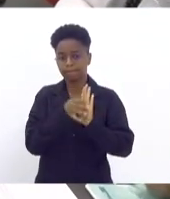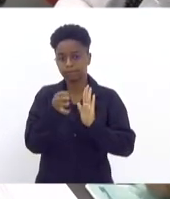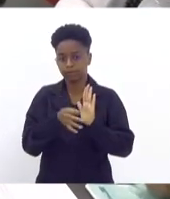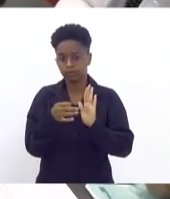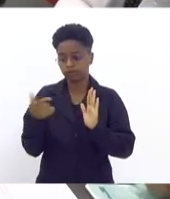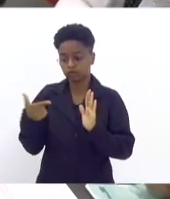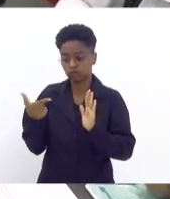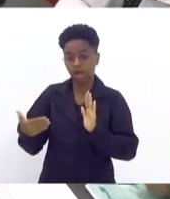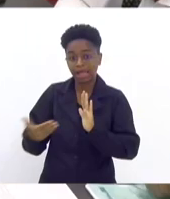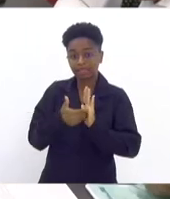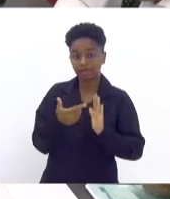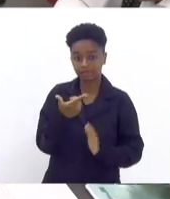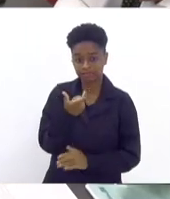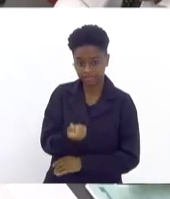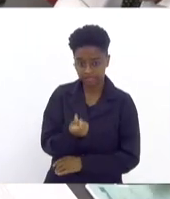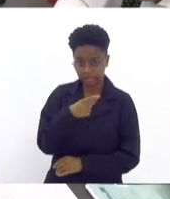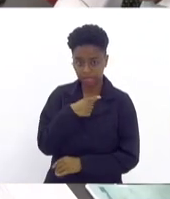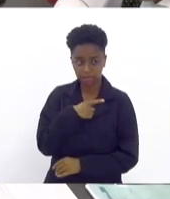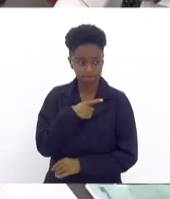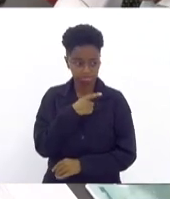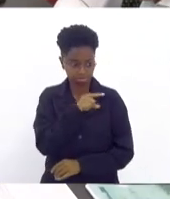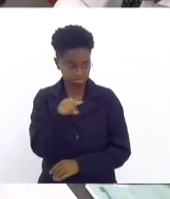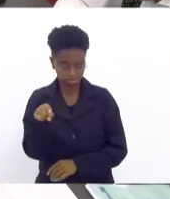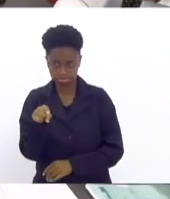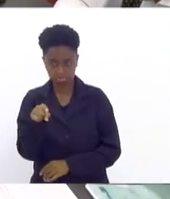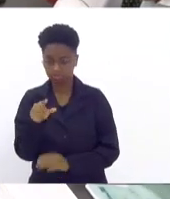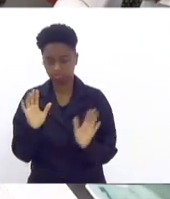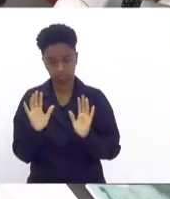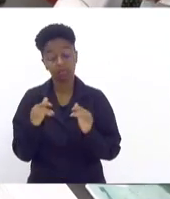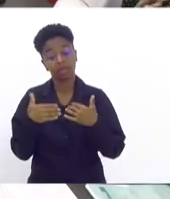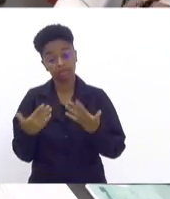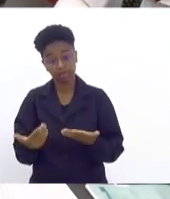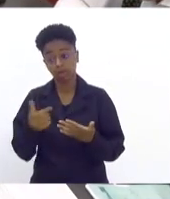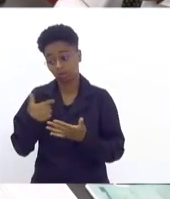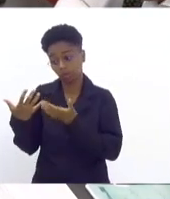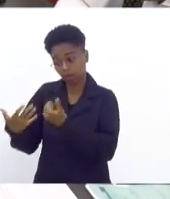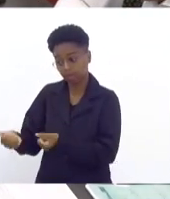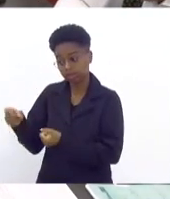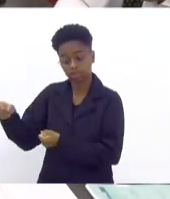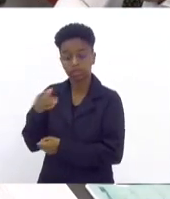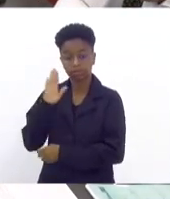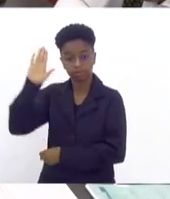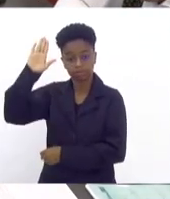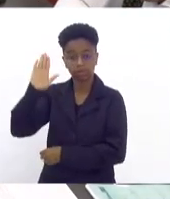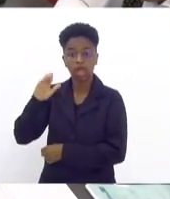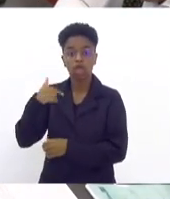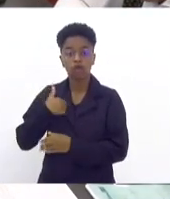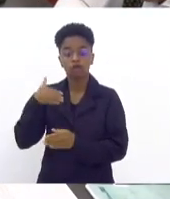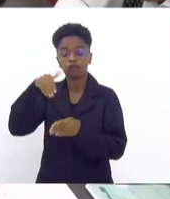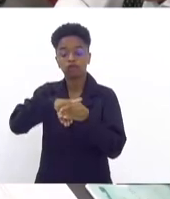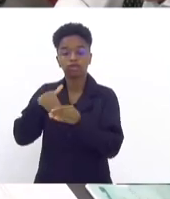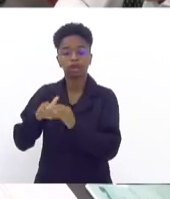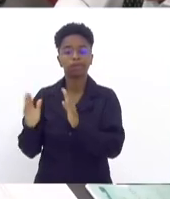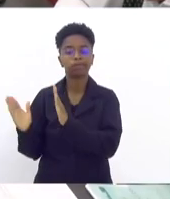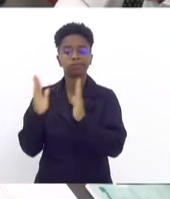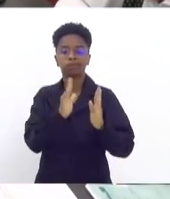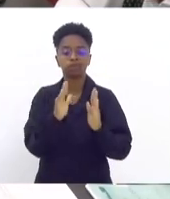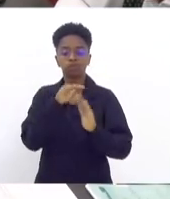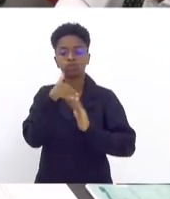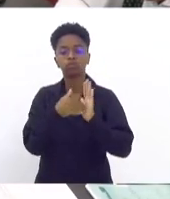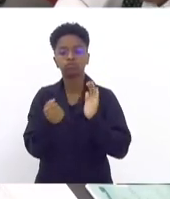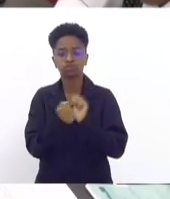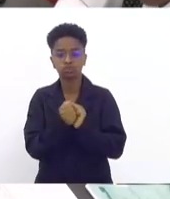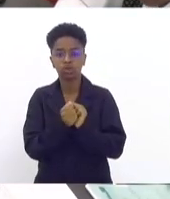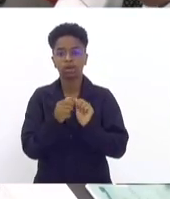26? Então, deferindo o requerimento do relator, vamos votar em bloco os projetos do 22